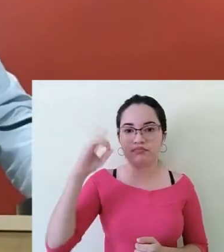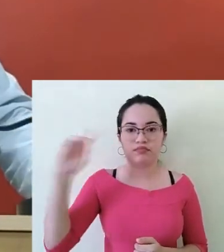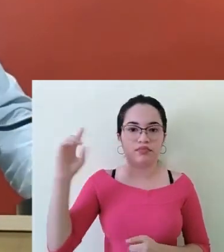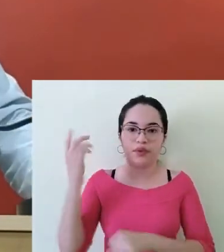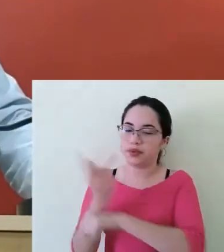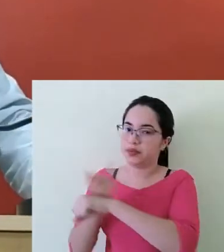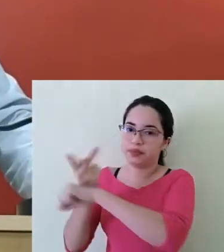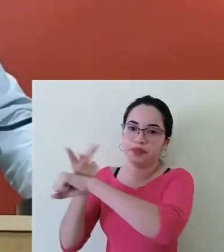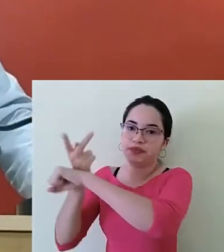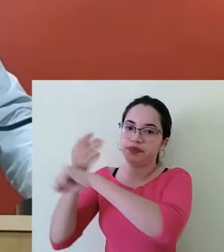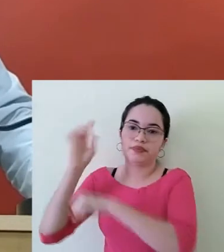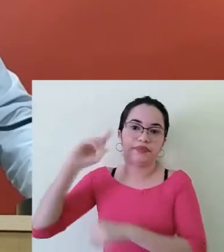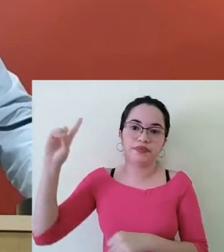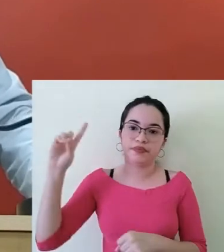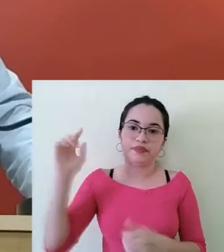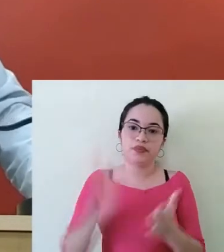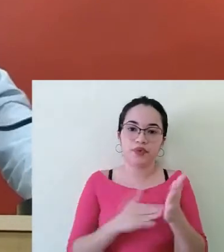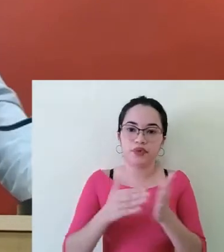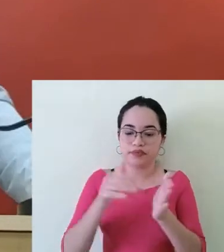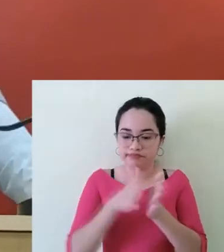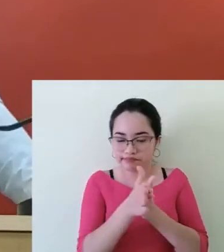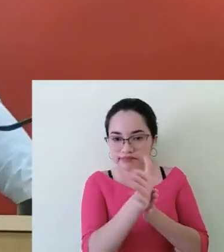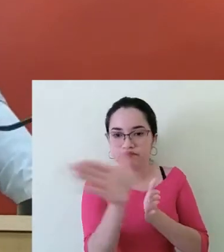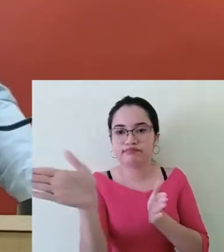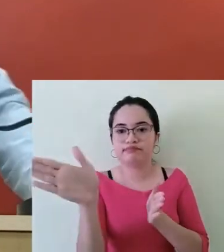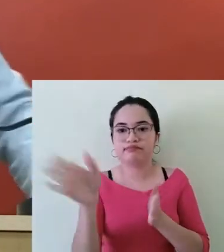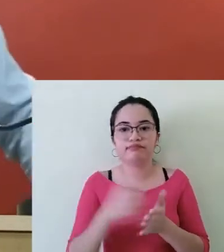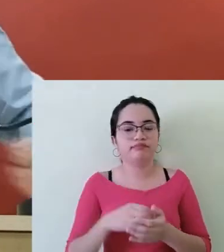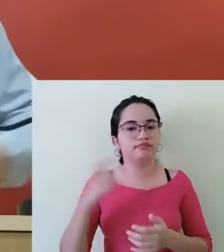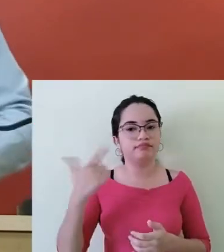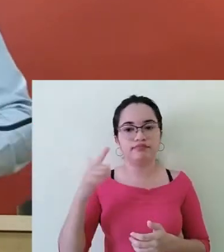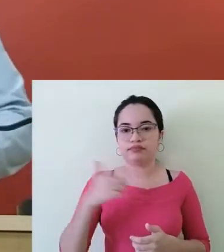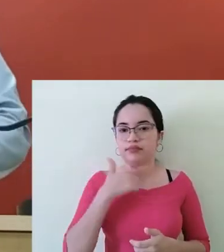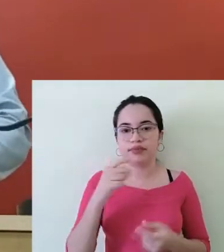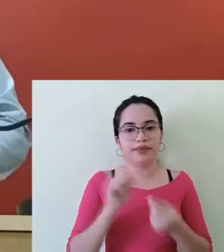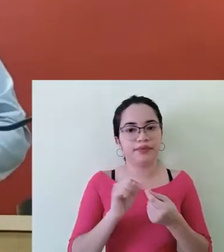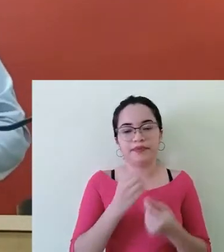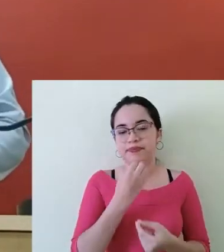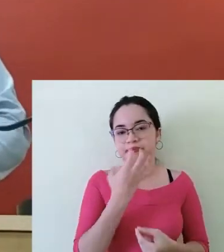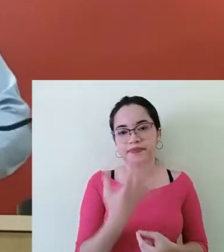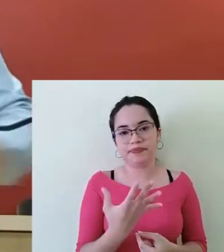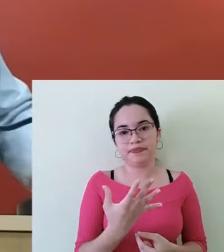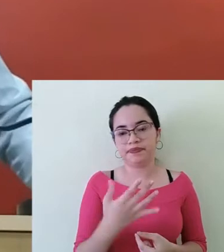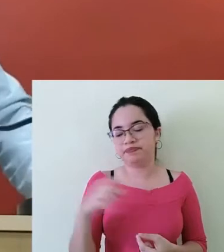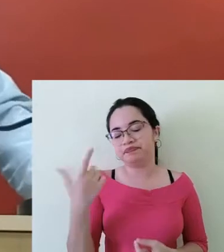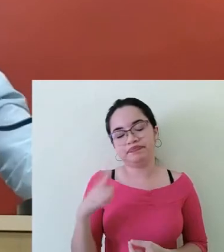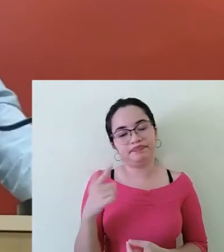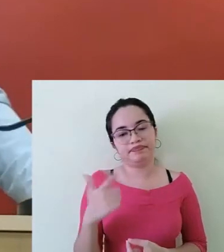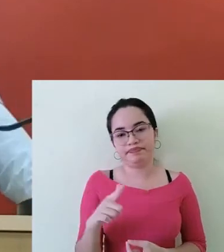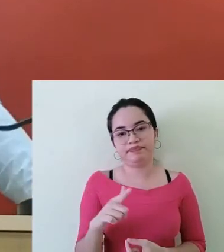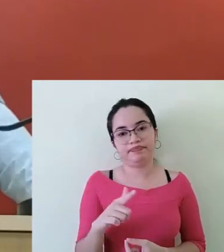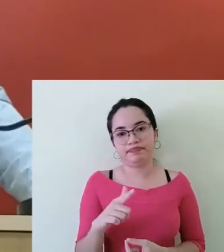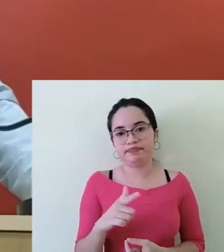há ninguém que busque a Deus. Todos se desviaram, não há ninguém que faça o bem, não há